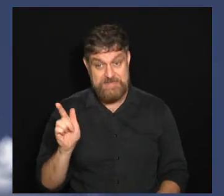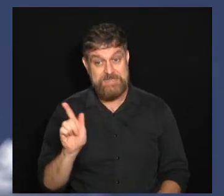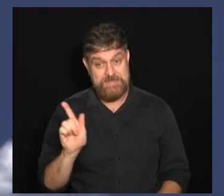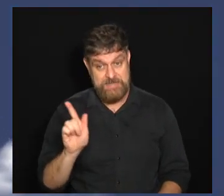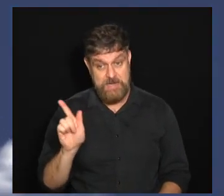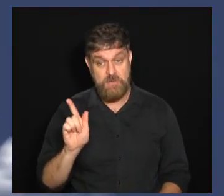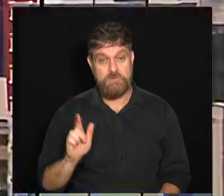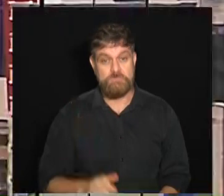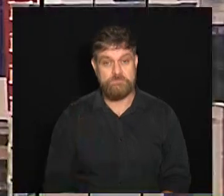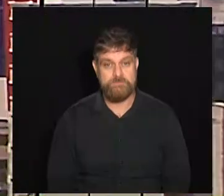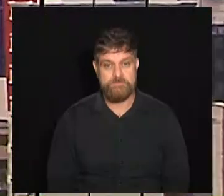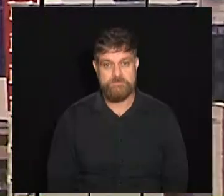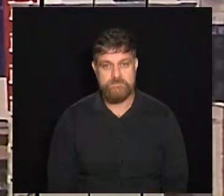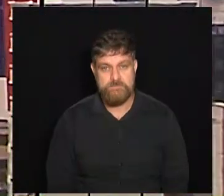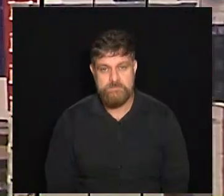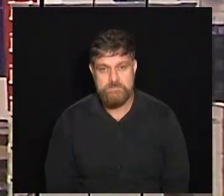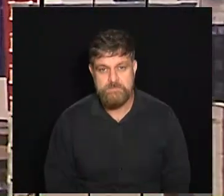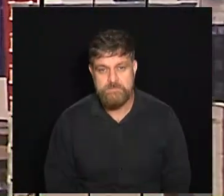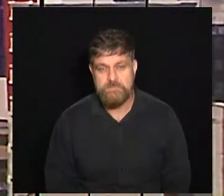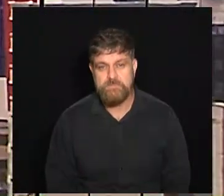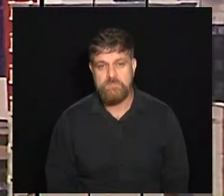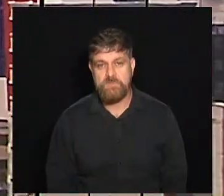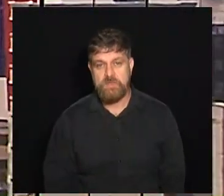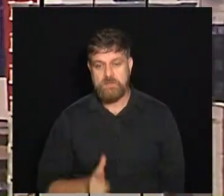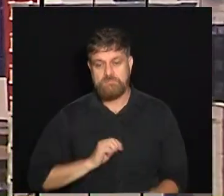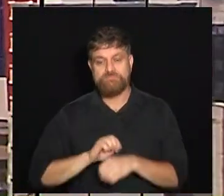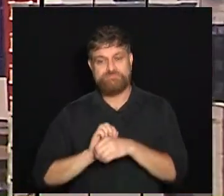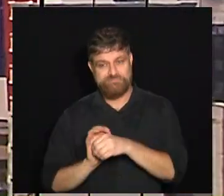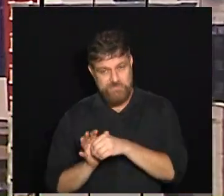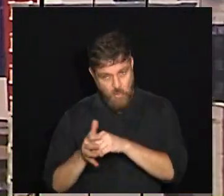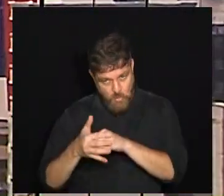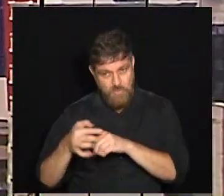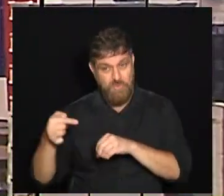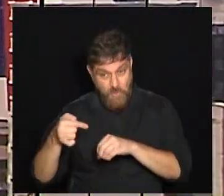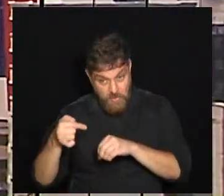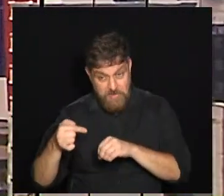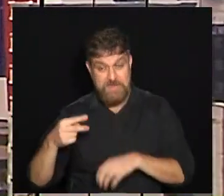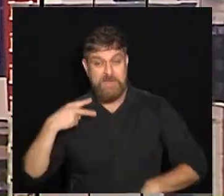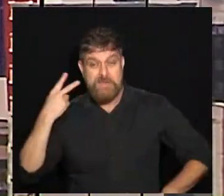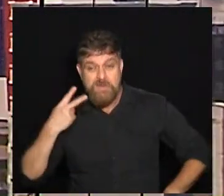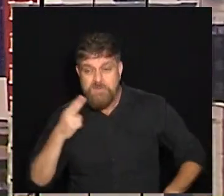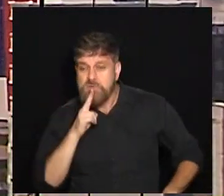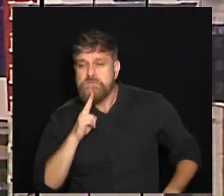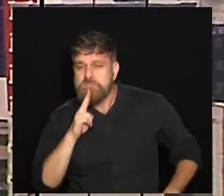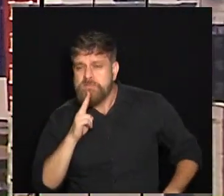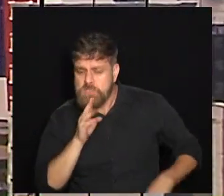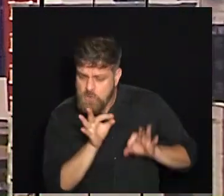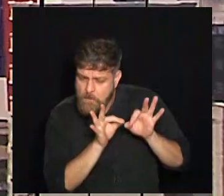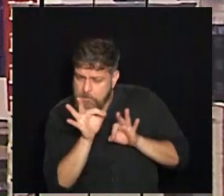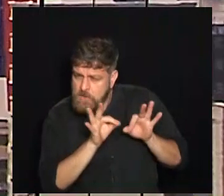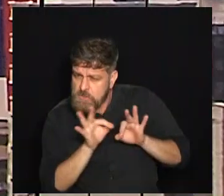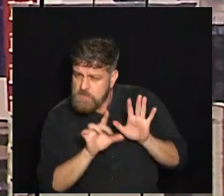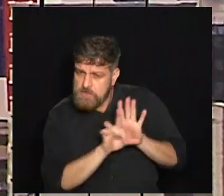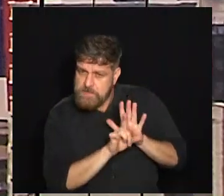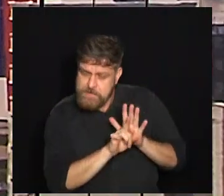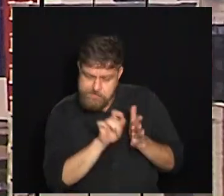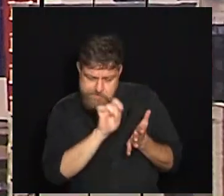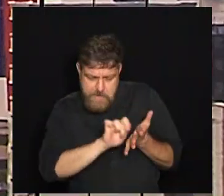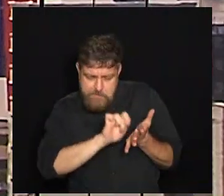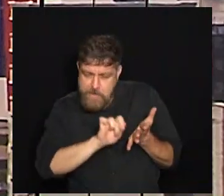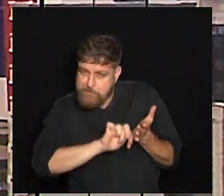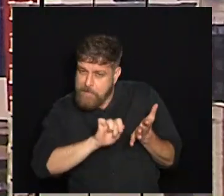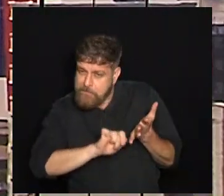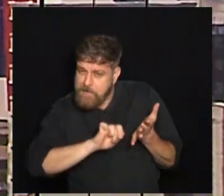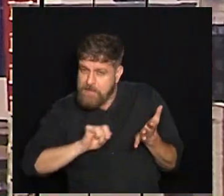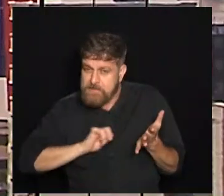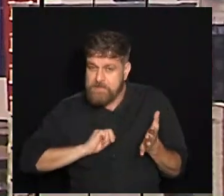26 graus. Por conta do coronavírus, o vereador Nelson Osseri fez um projeto de lei para criar um plano